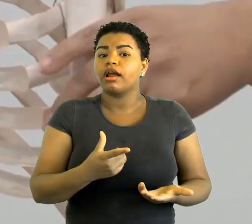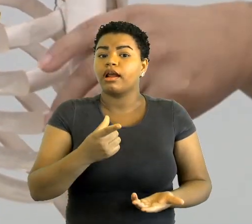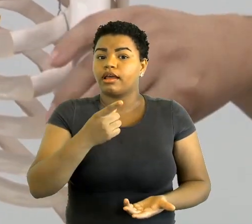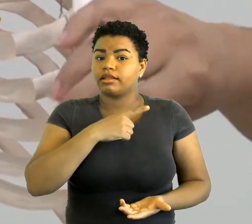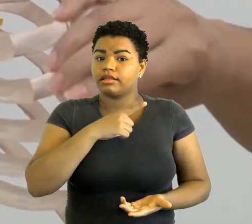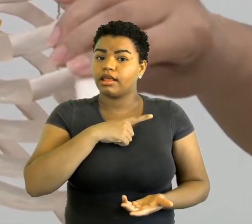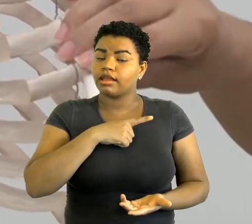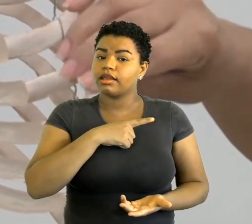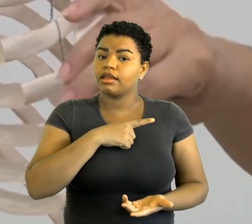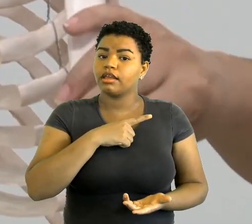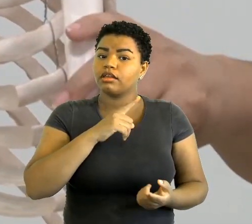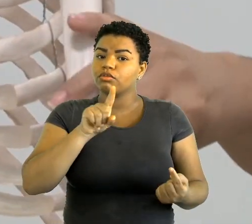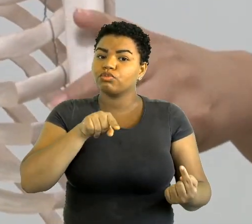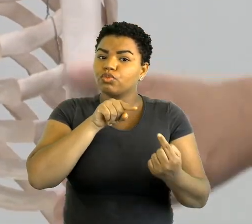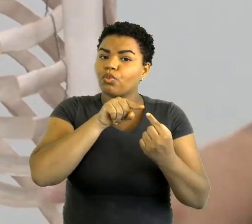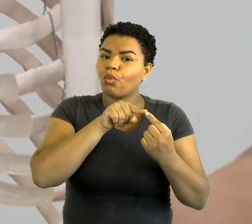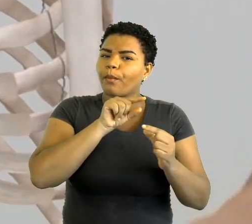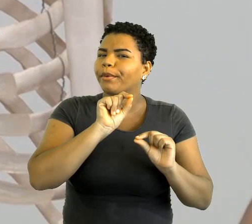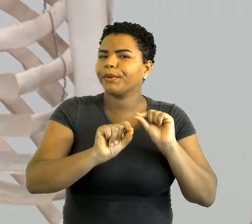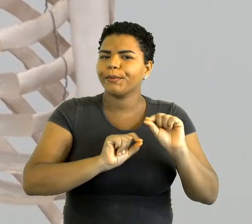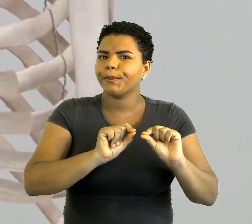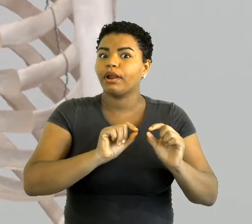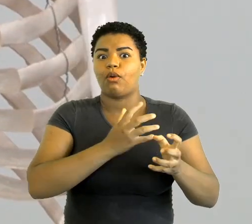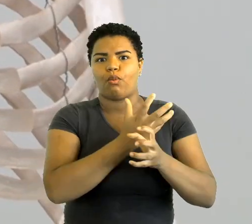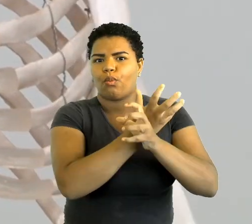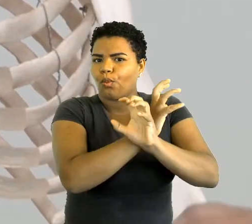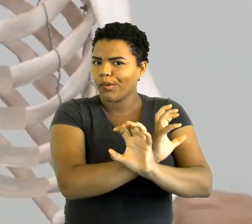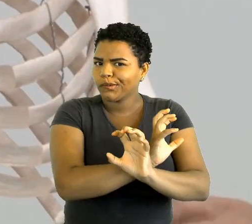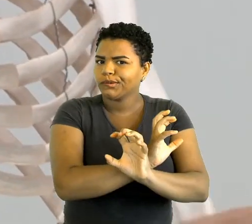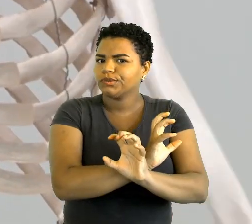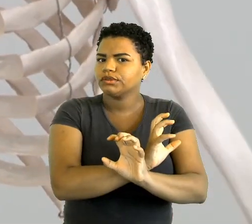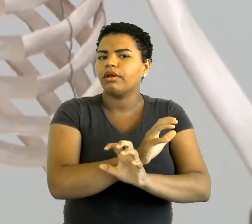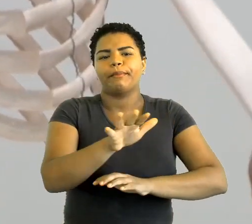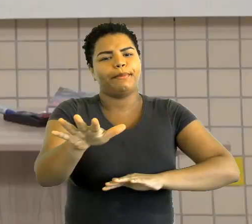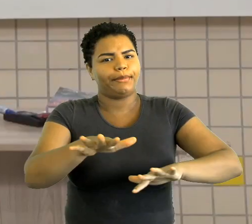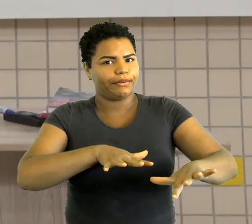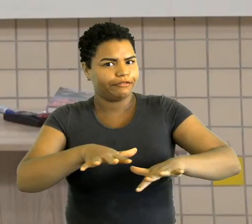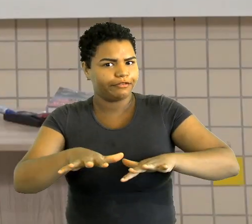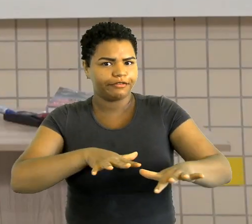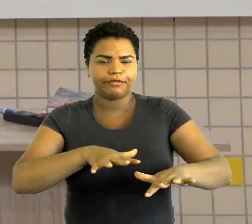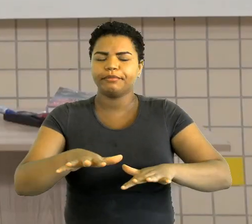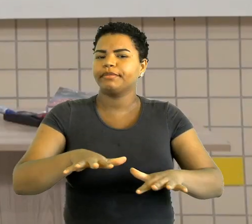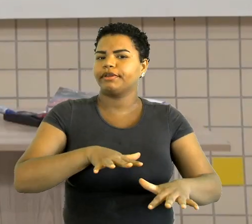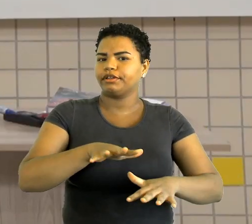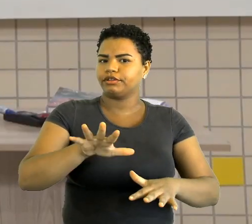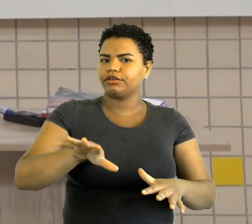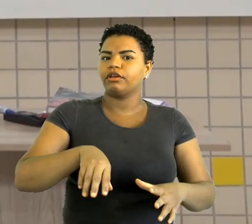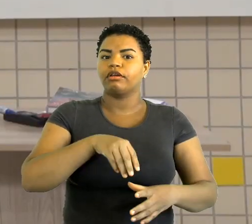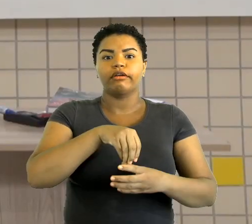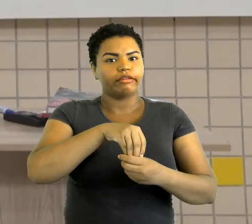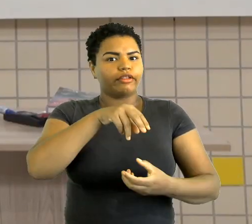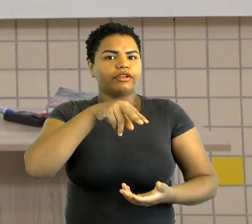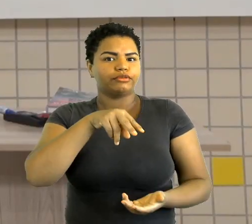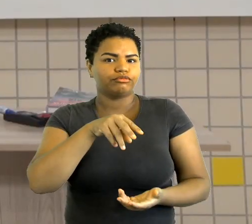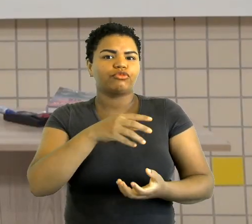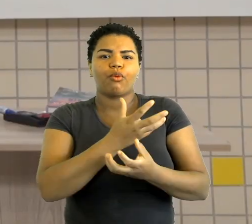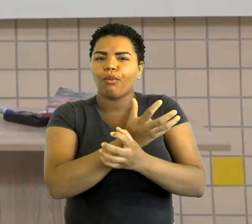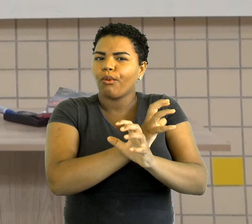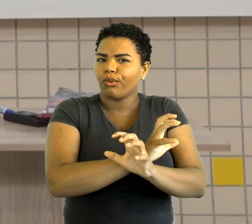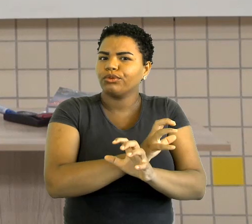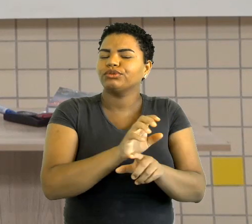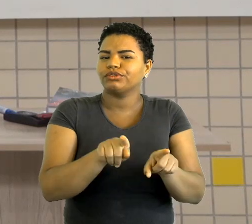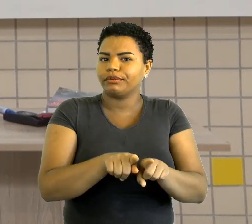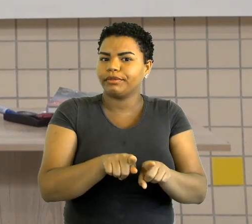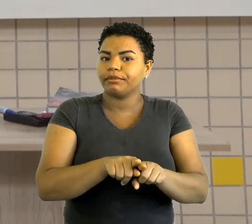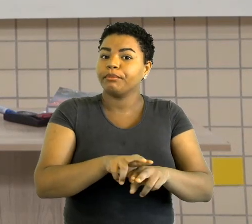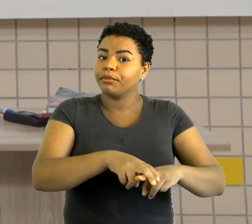remetida aos ossos e todo o movimento está remetido aos ossos também. Por isso que nós